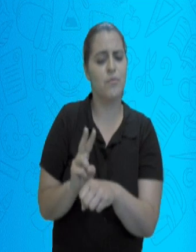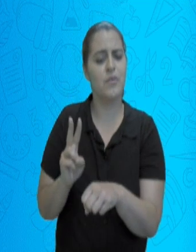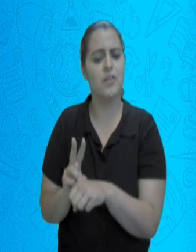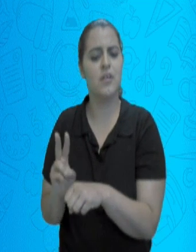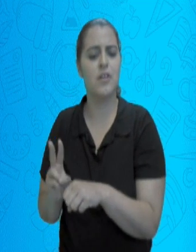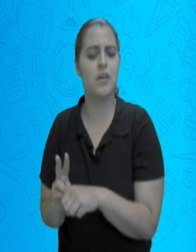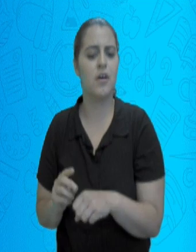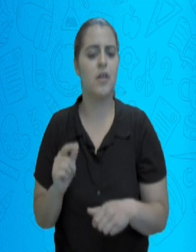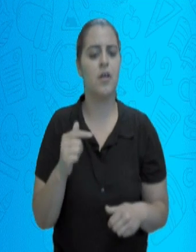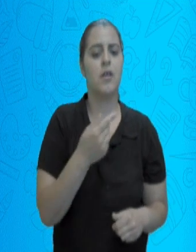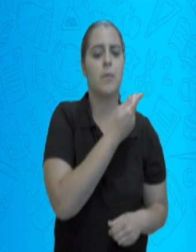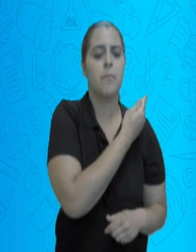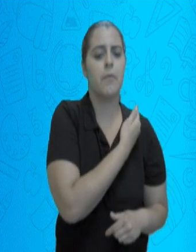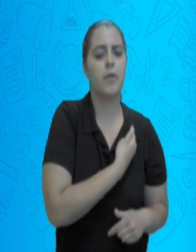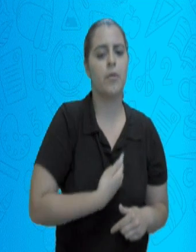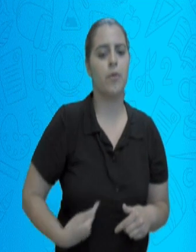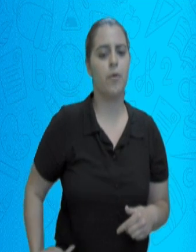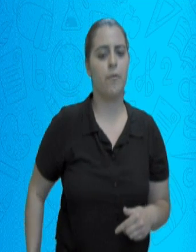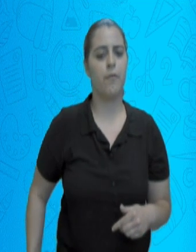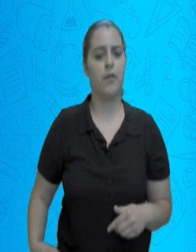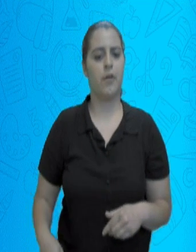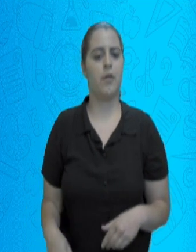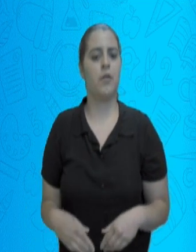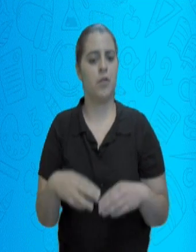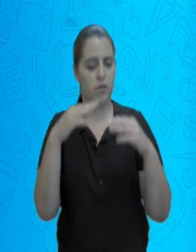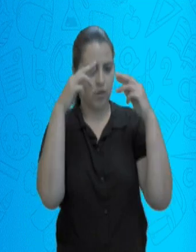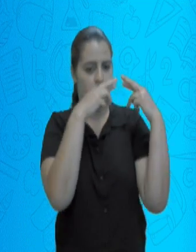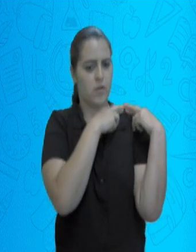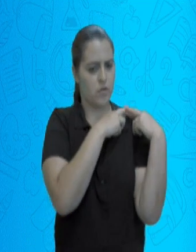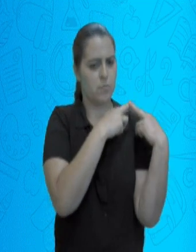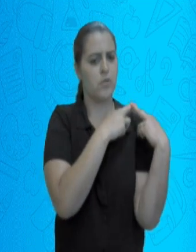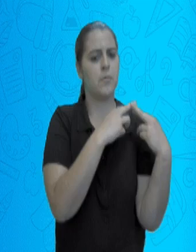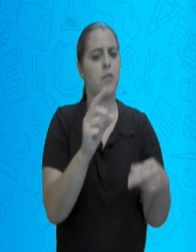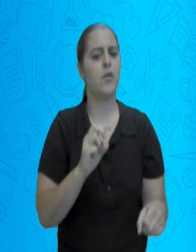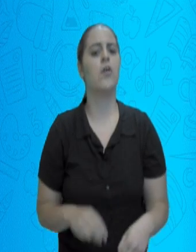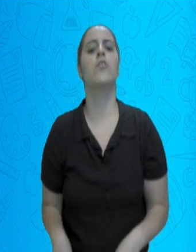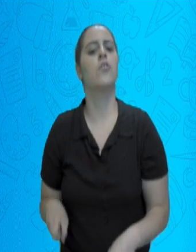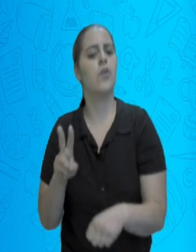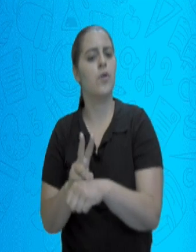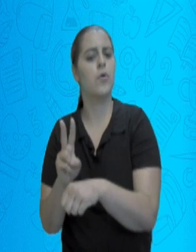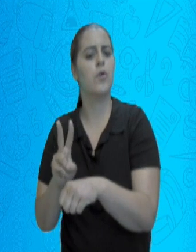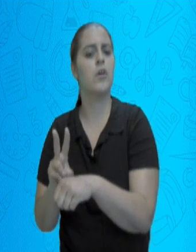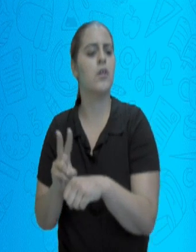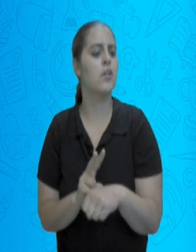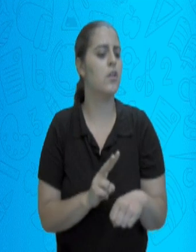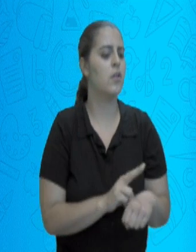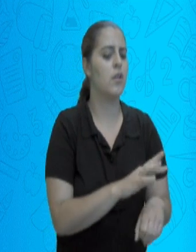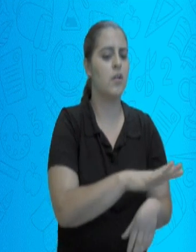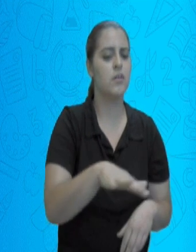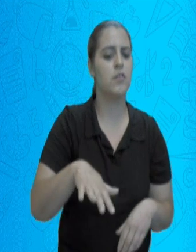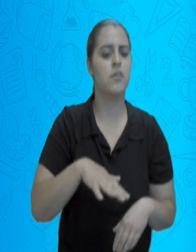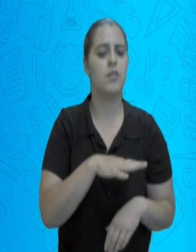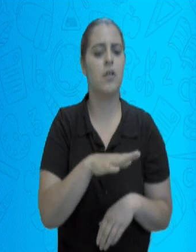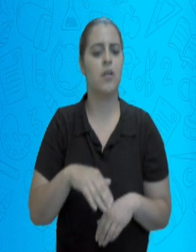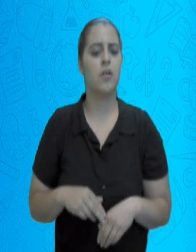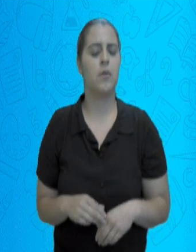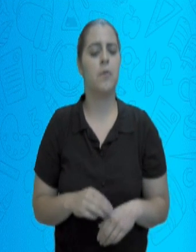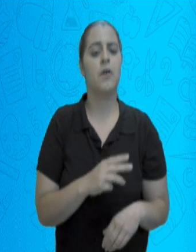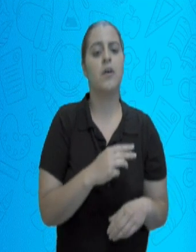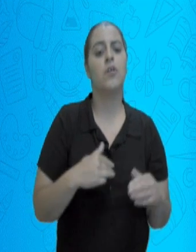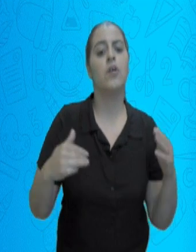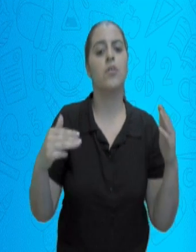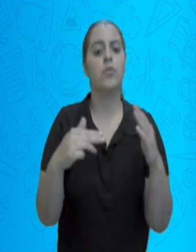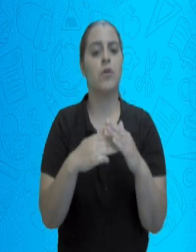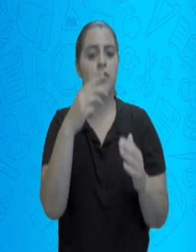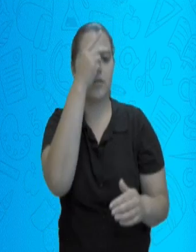cuidadas pelo governo. Eles têm a responsabilidade de cuidar dessas áreas. Mas ela é de toda a